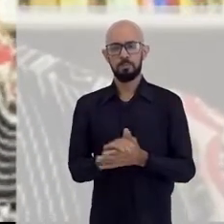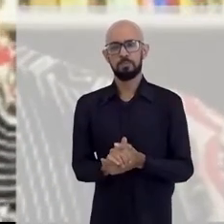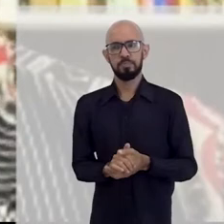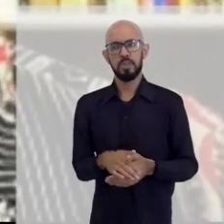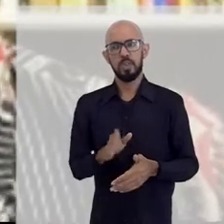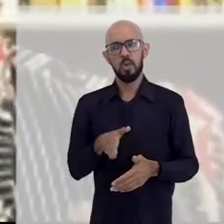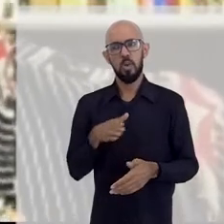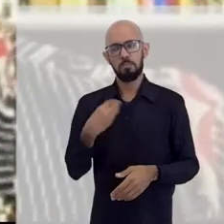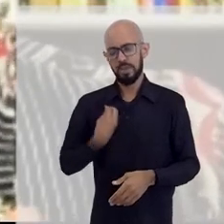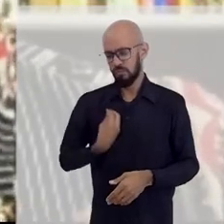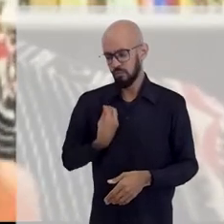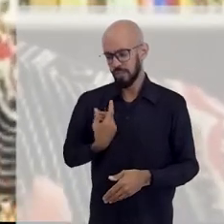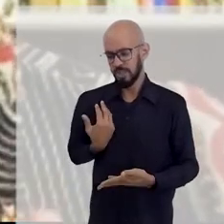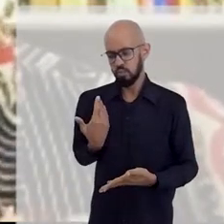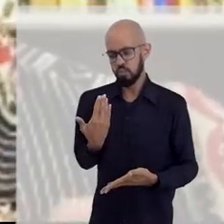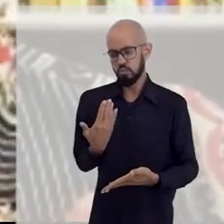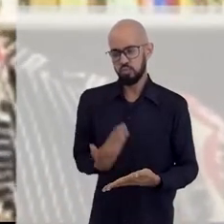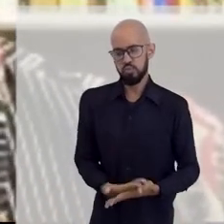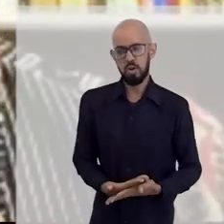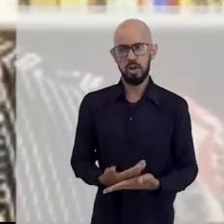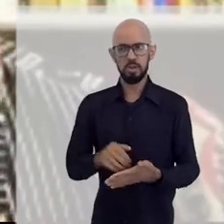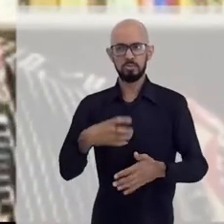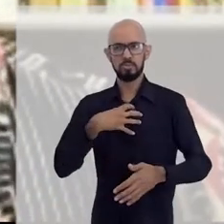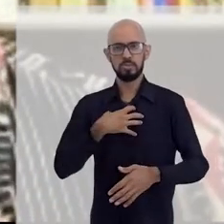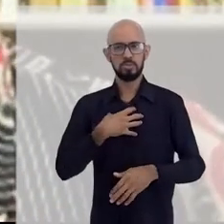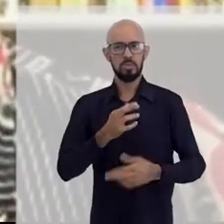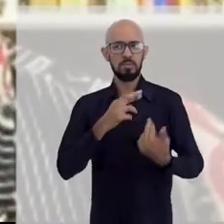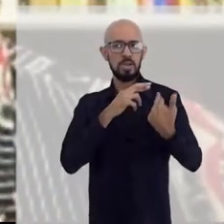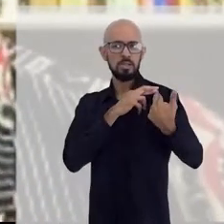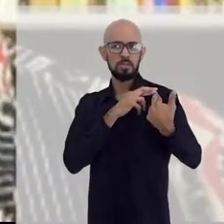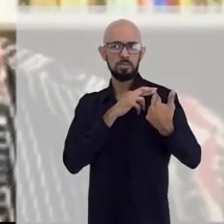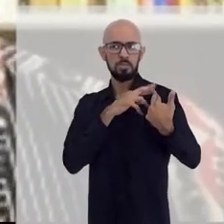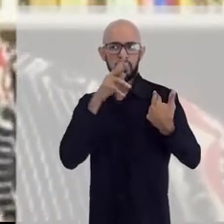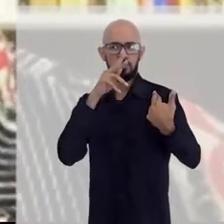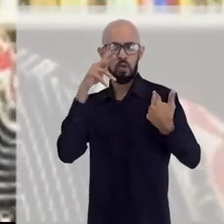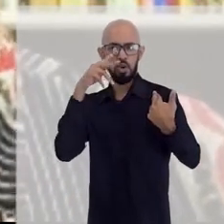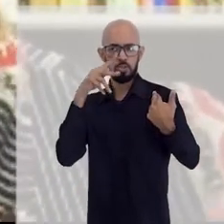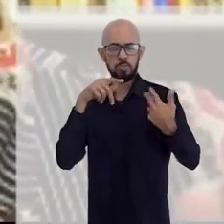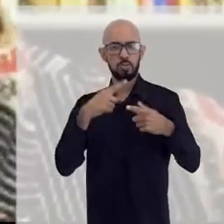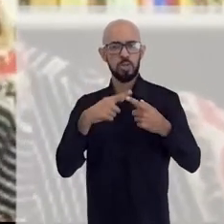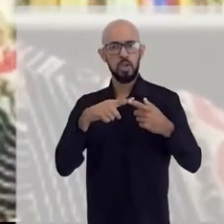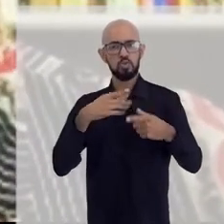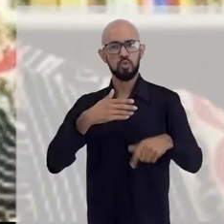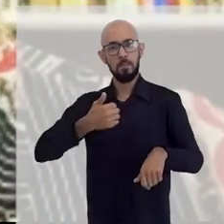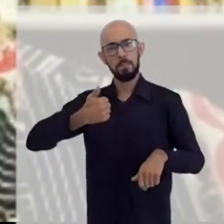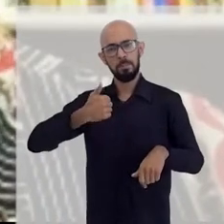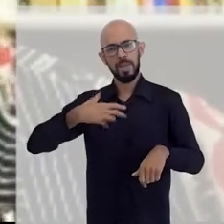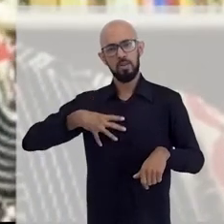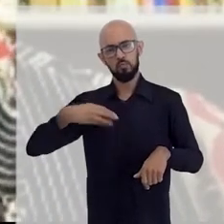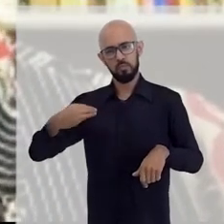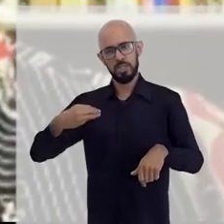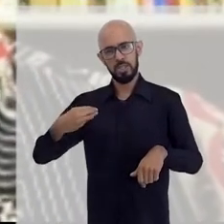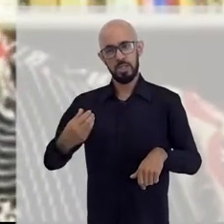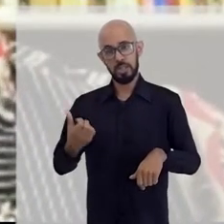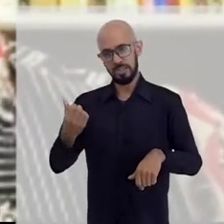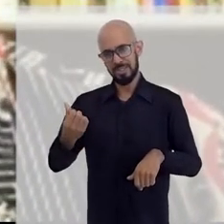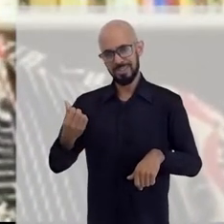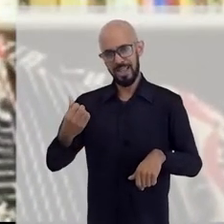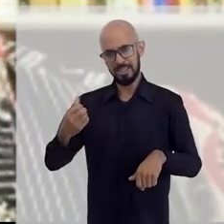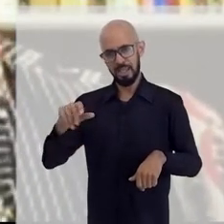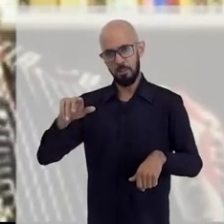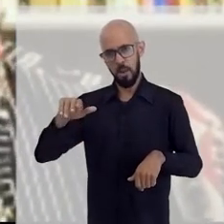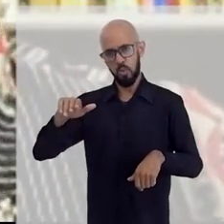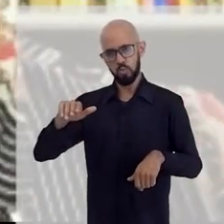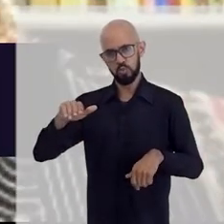assim, a minha vida inteira foi muito nessa coisa da responsabilidade muito grande que eu tinha, porque eu sou a mais velha de 6 irmãos, né? E